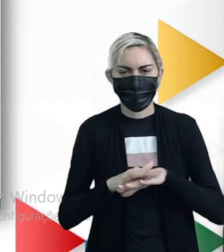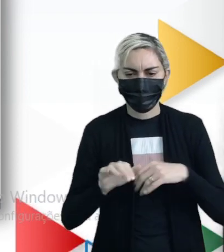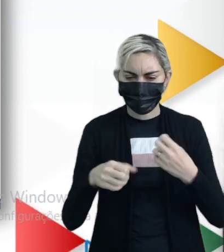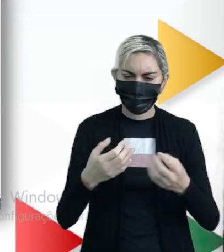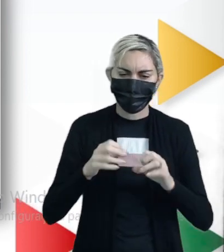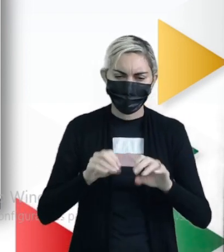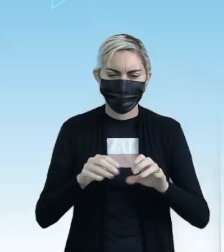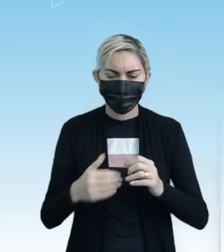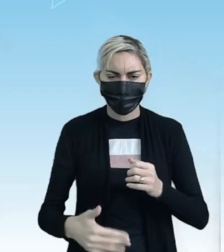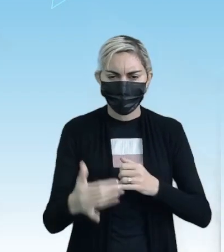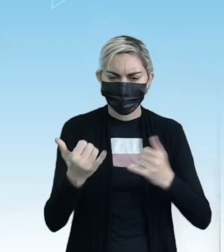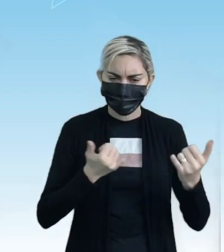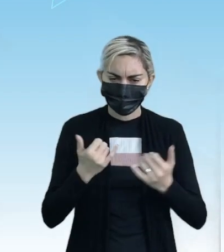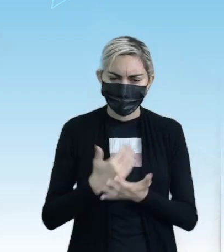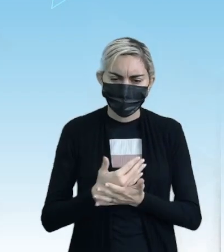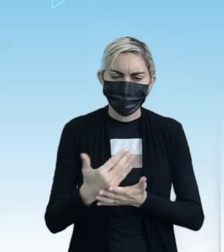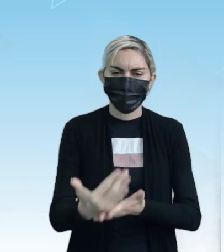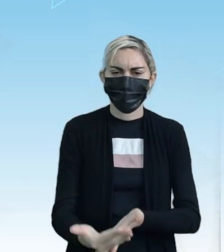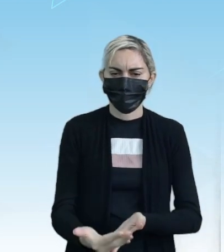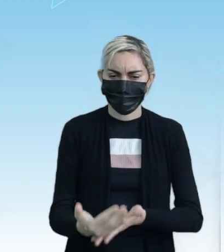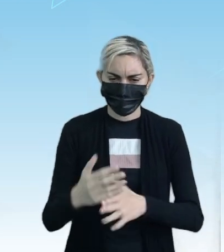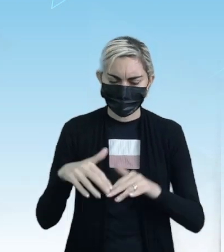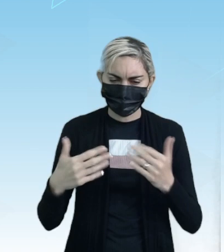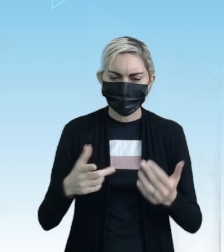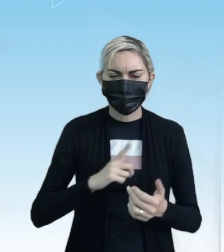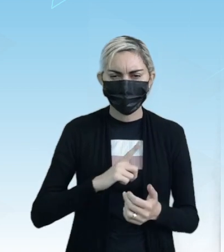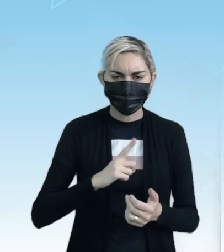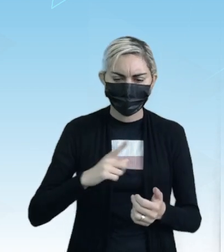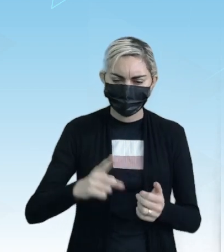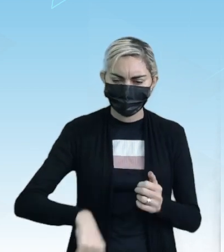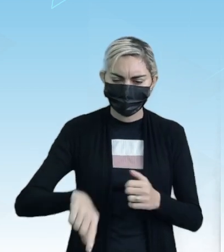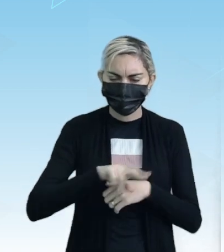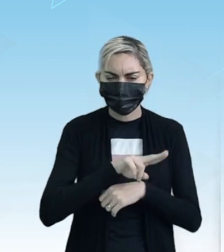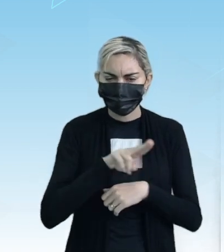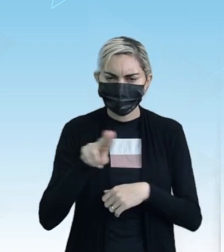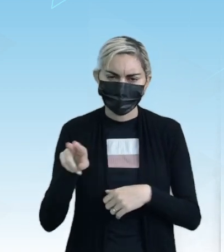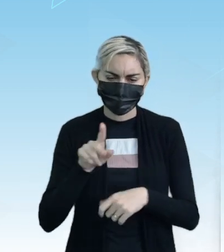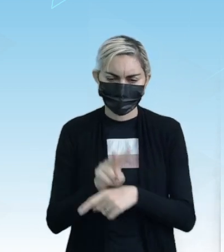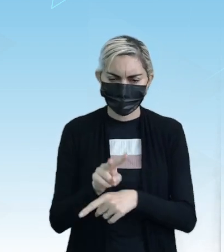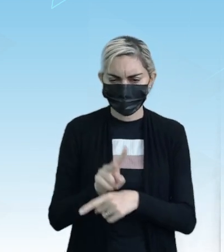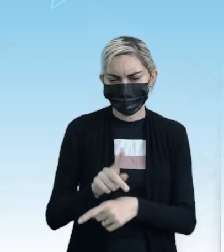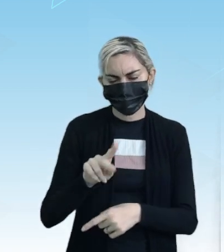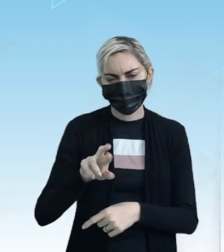aula vai iniciar. Então, existe o que nós chamamos essa